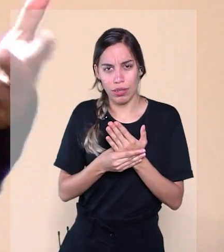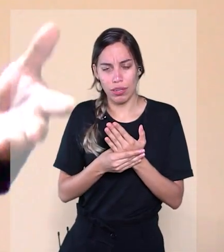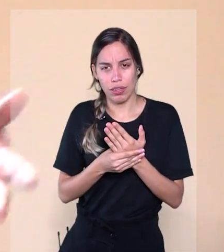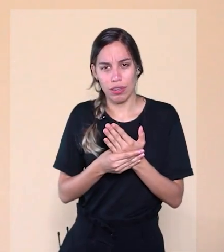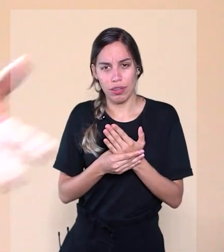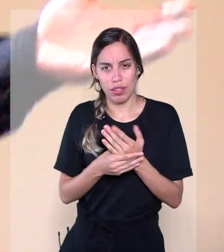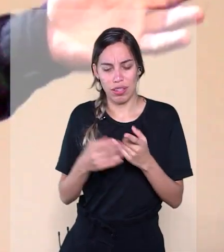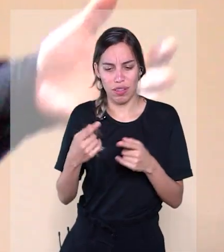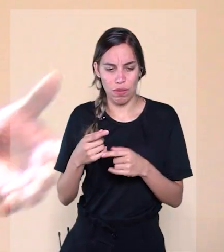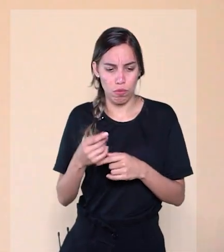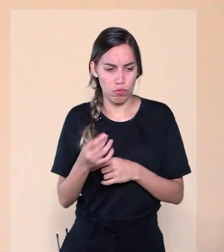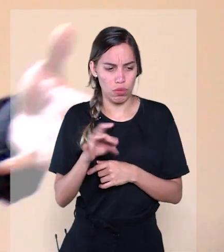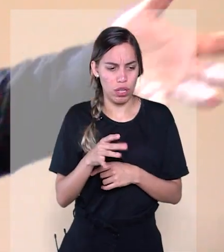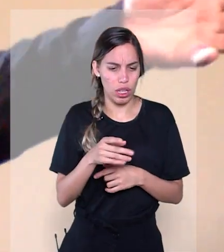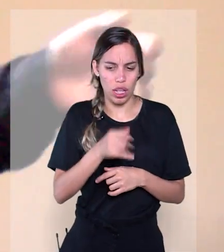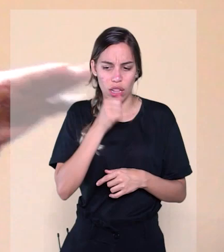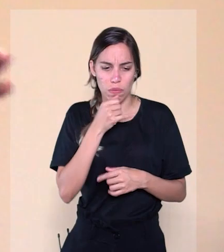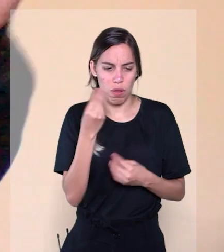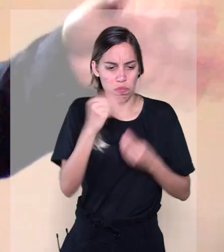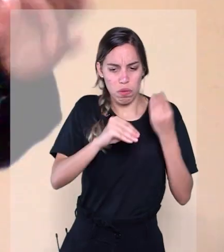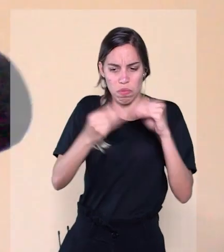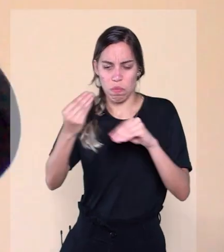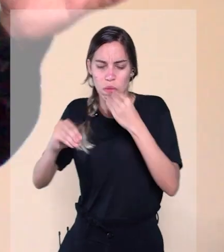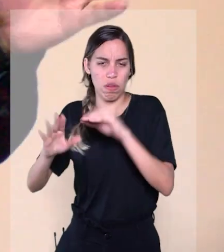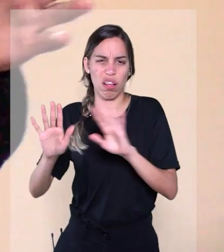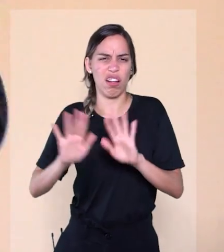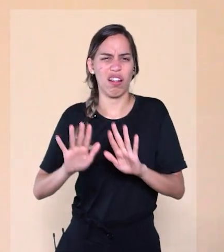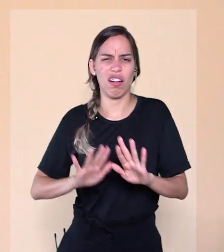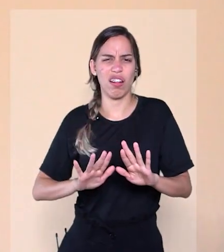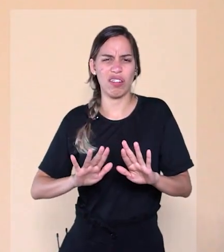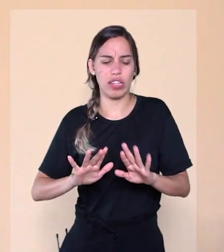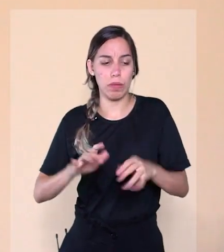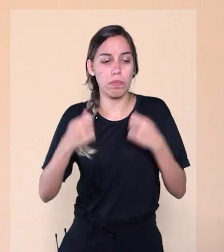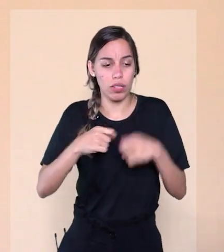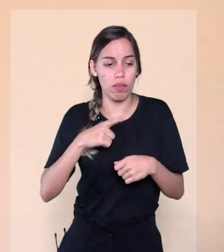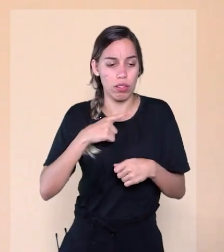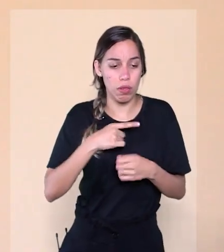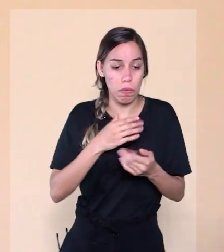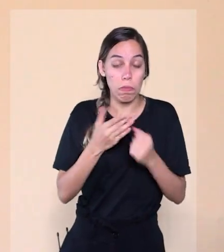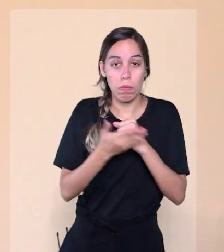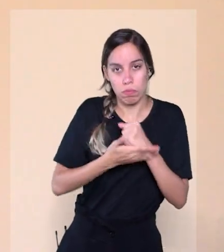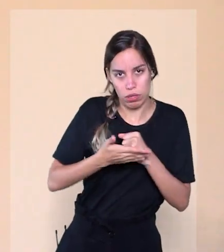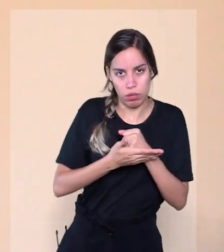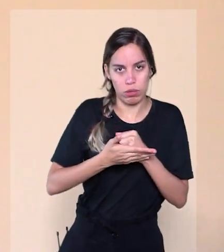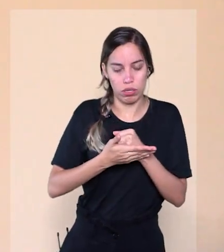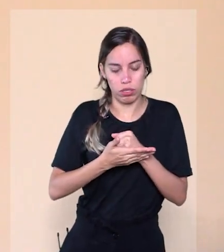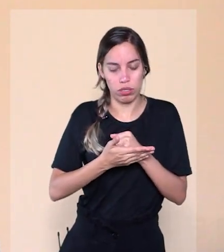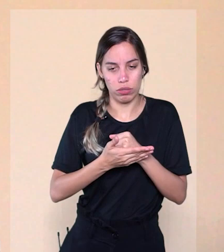coisa muito solta, né? Porque senão fica uma coisa completamente... Não tem um norte, né?